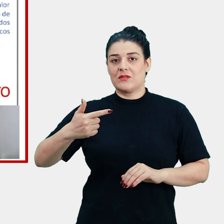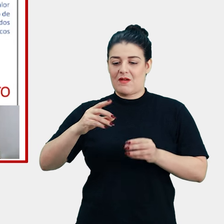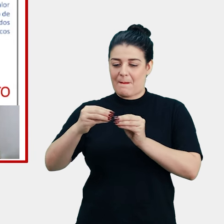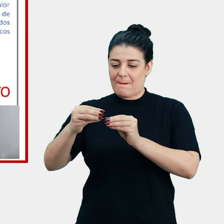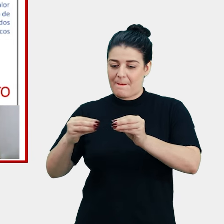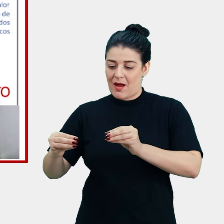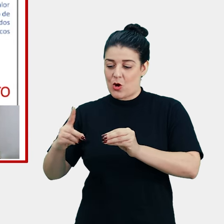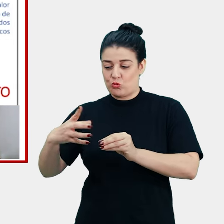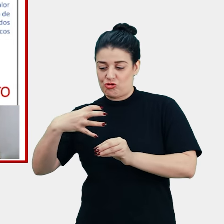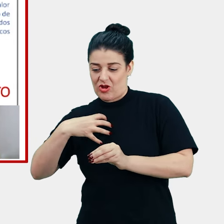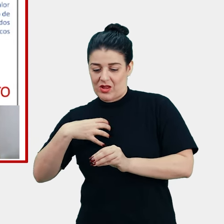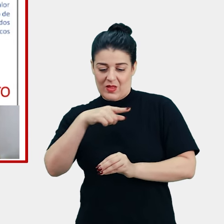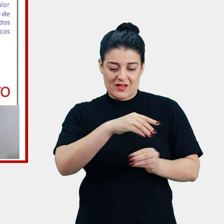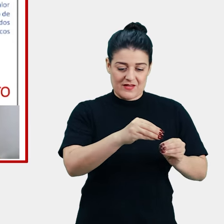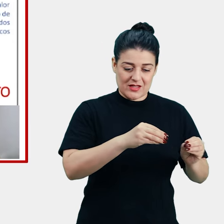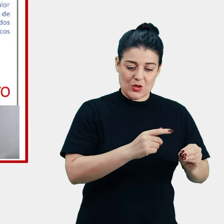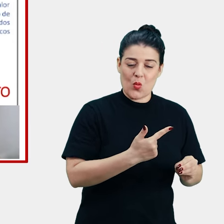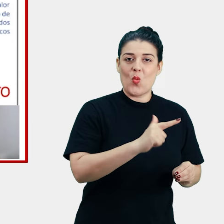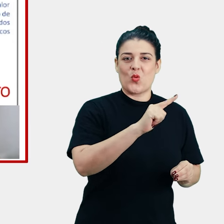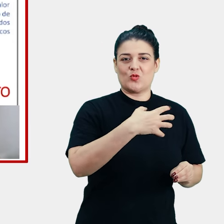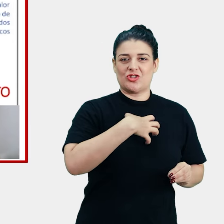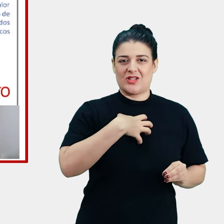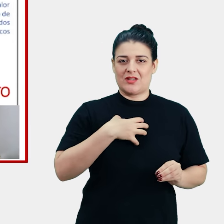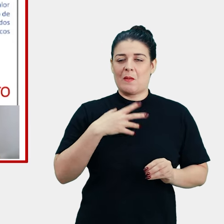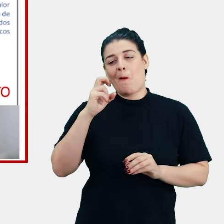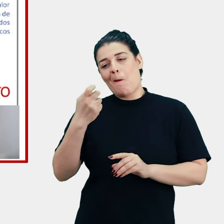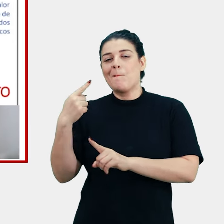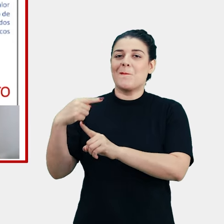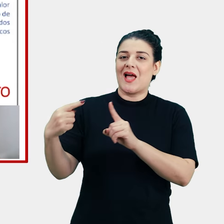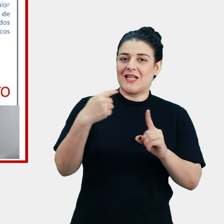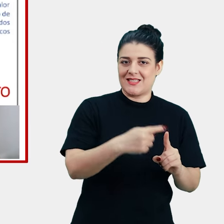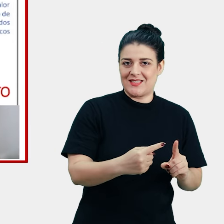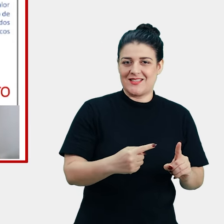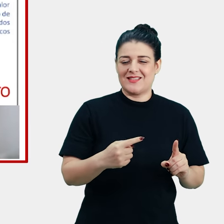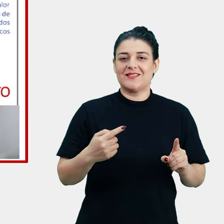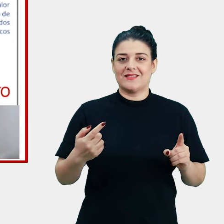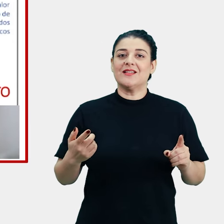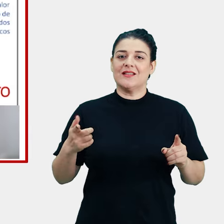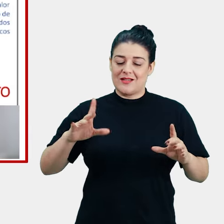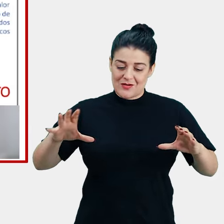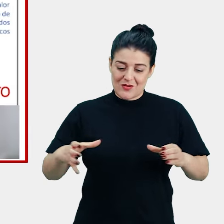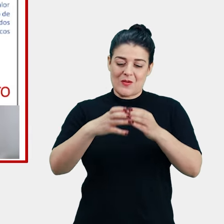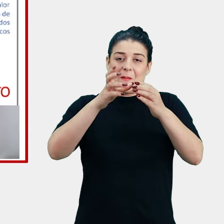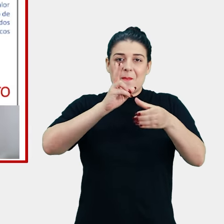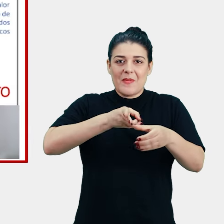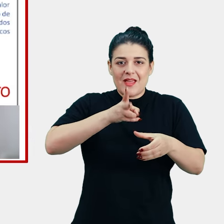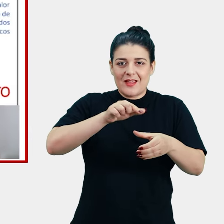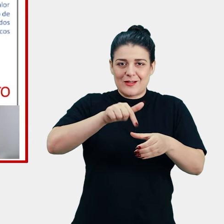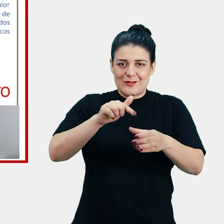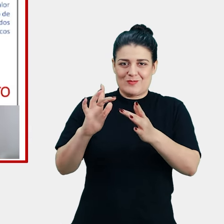forma distinta, de forma semelhante. Então, eles tendem a ficar agrupados no mesmo